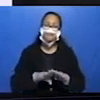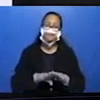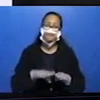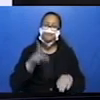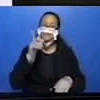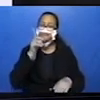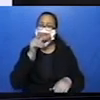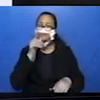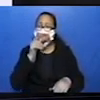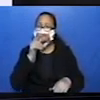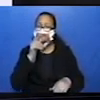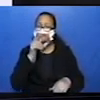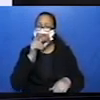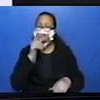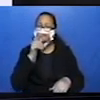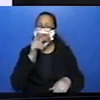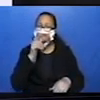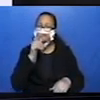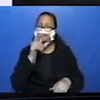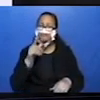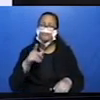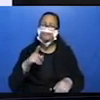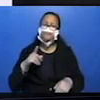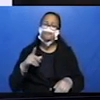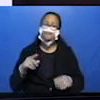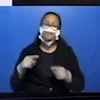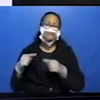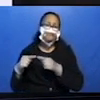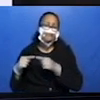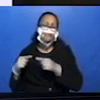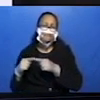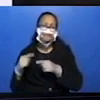um tipo de açúcar chamado glicose.